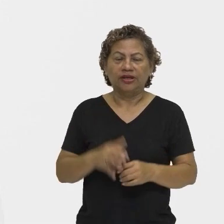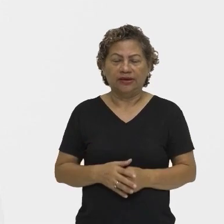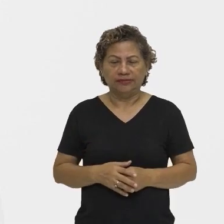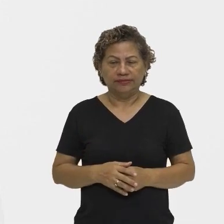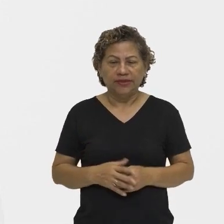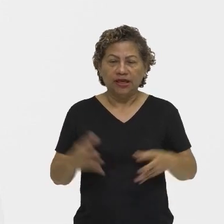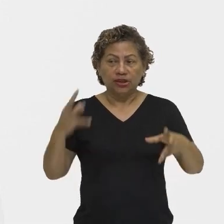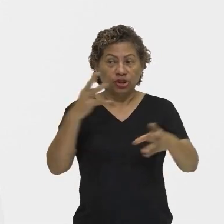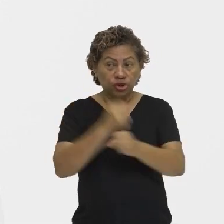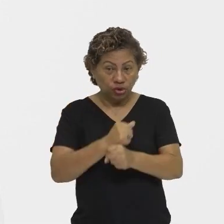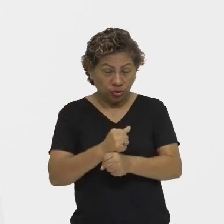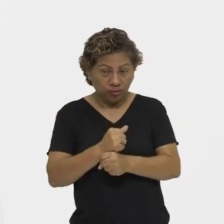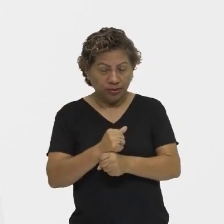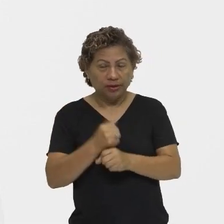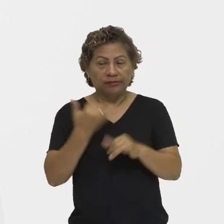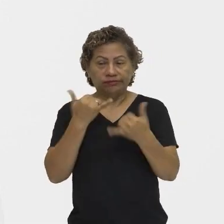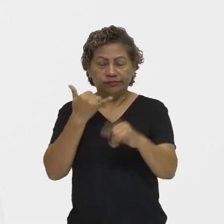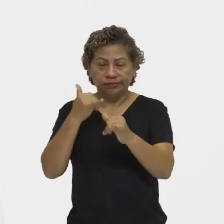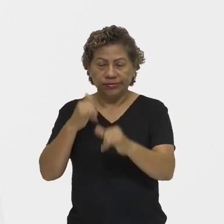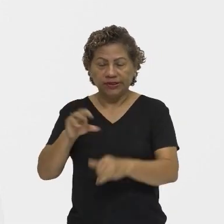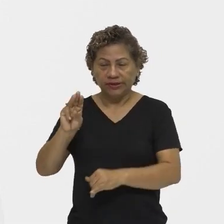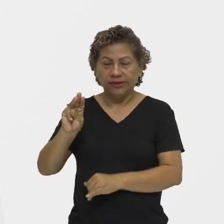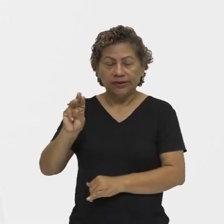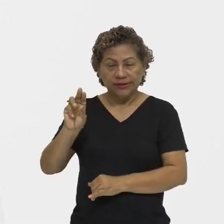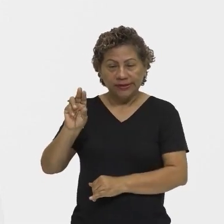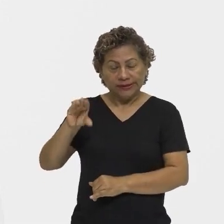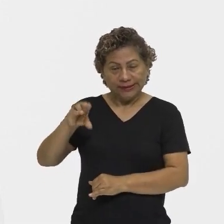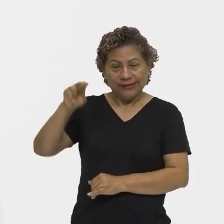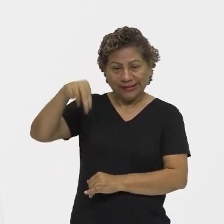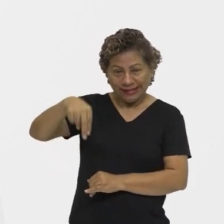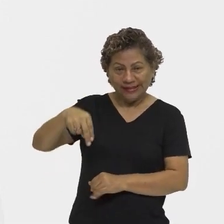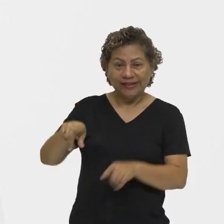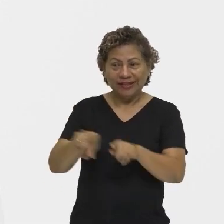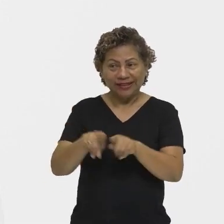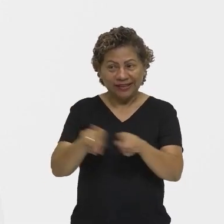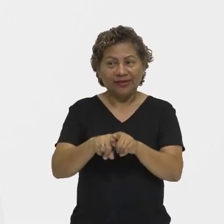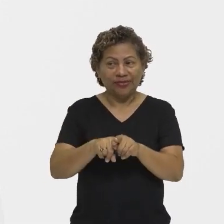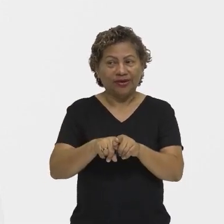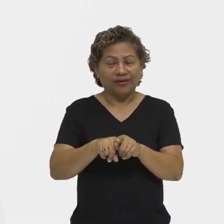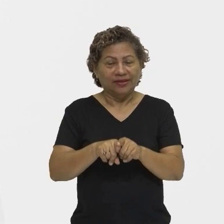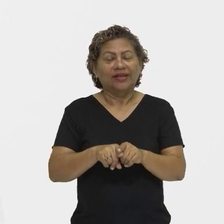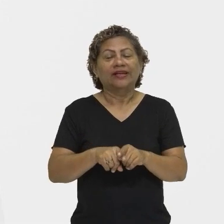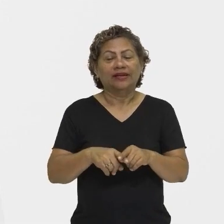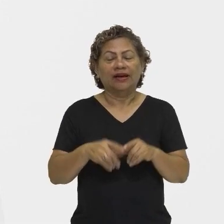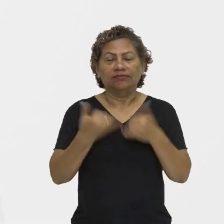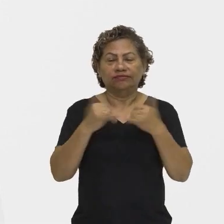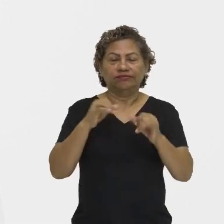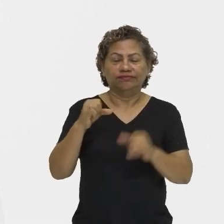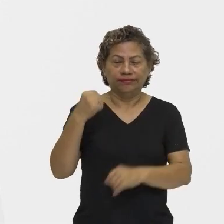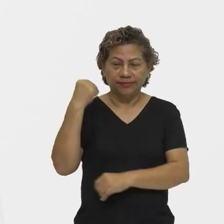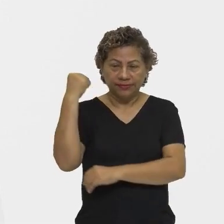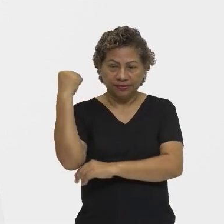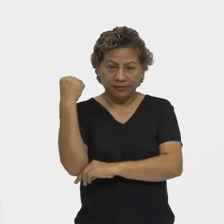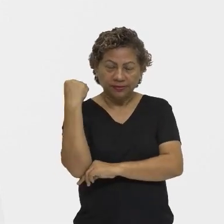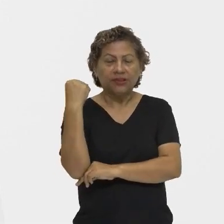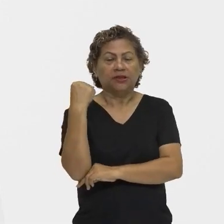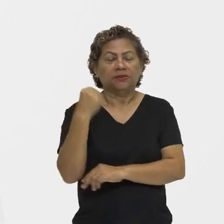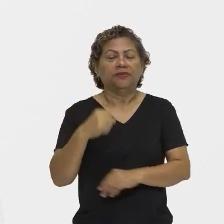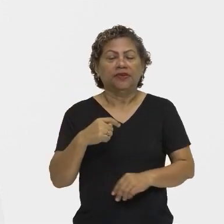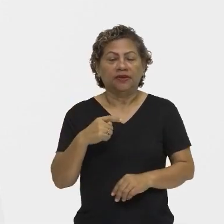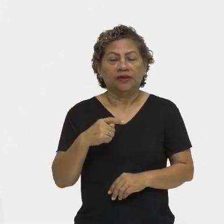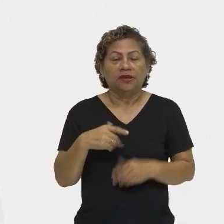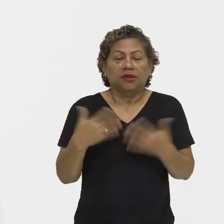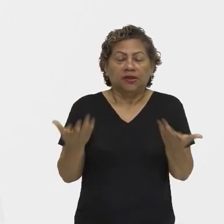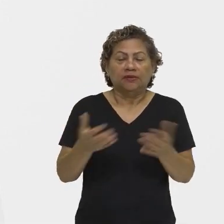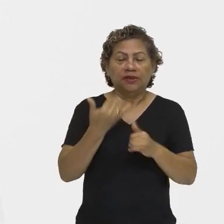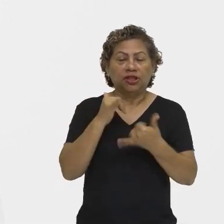energia cinética e da energia potencial. E a unidade de medida dessa grandeza, da